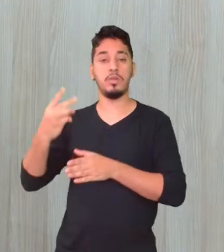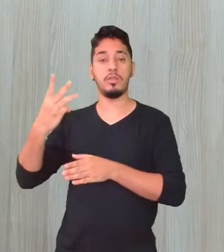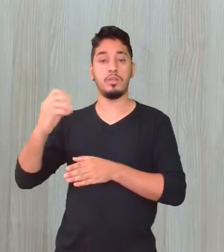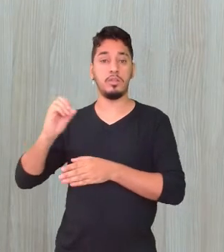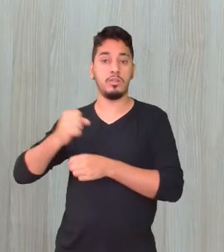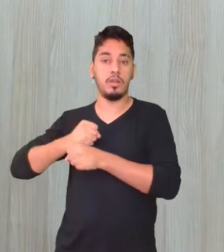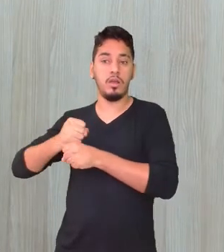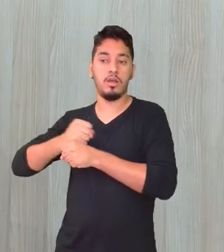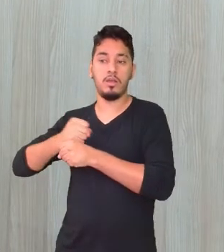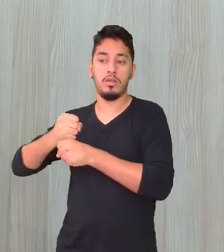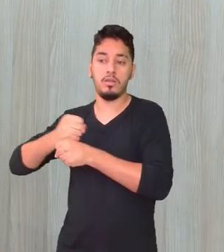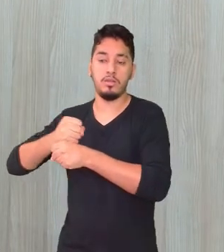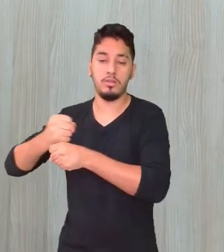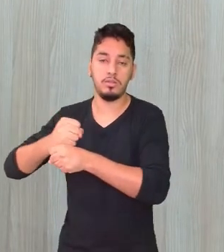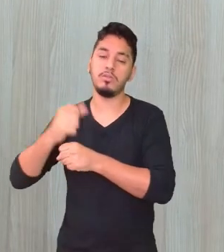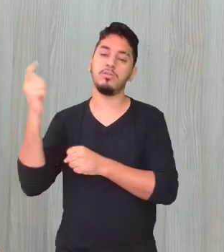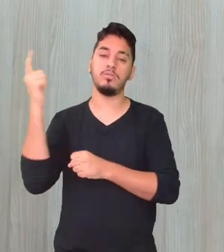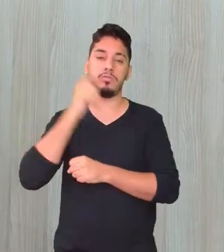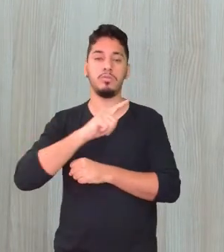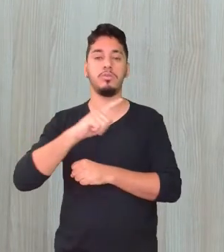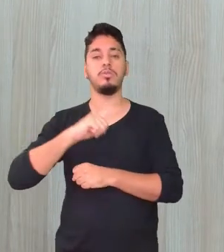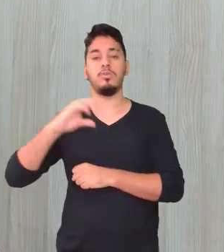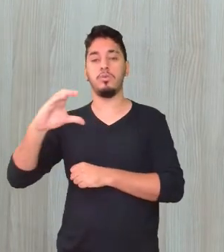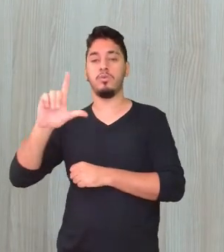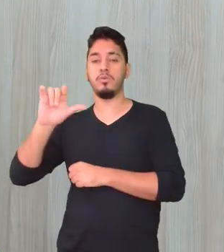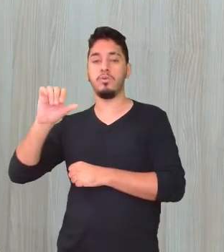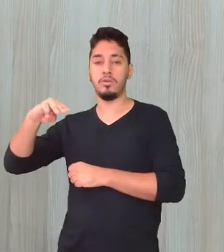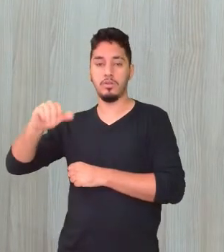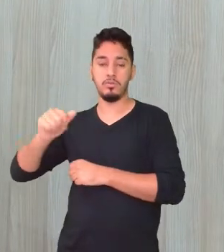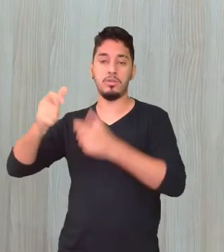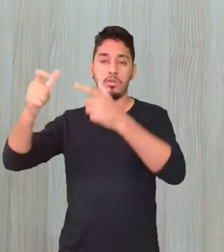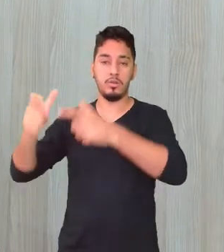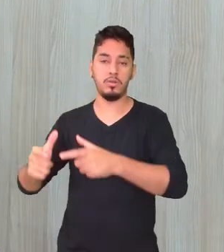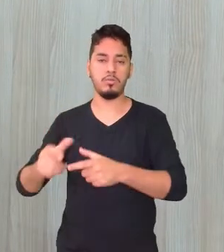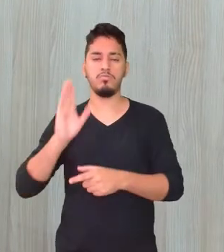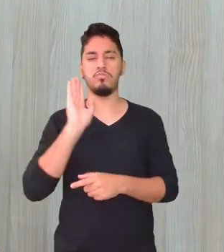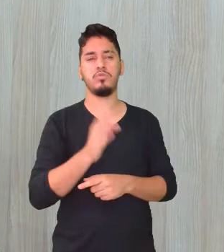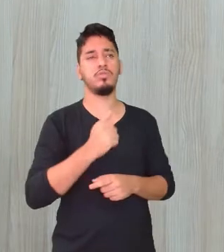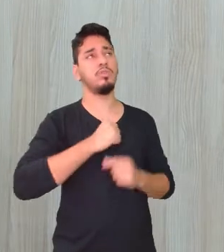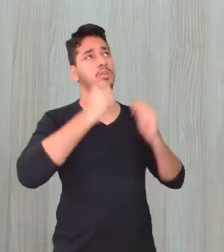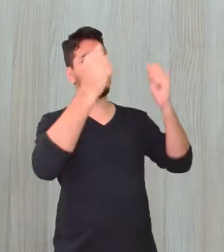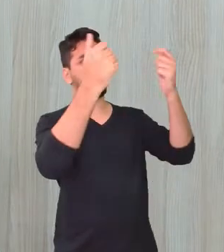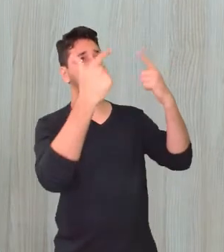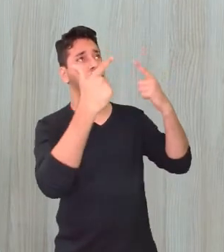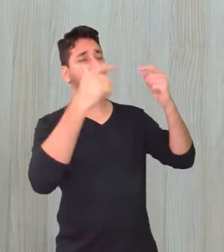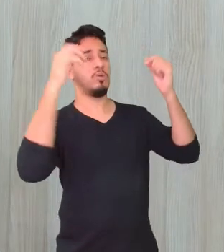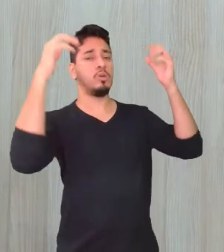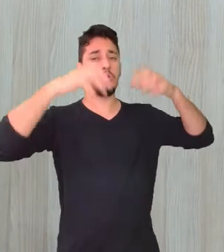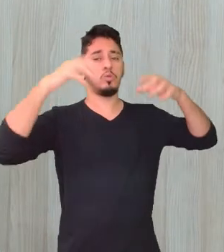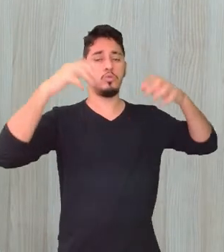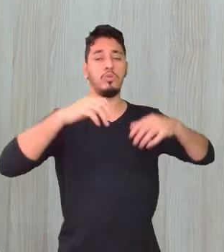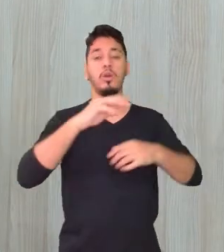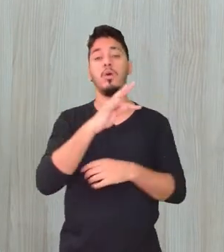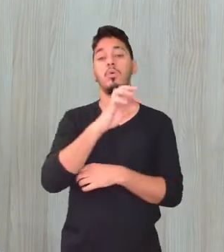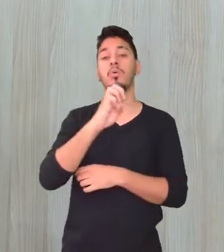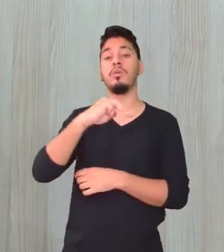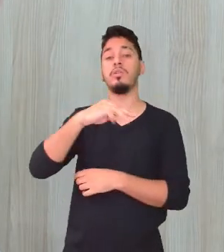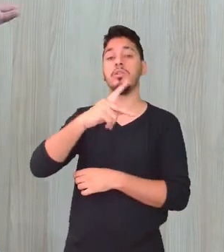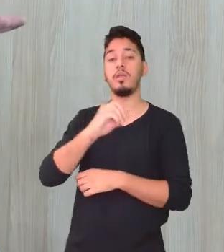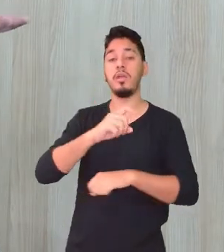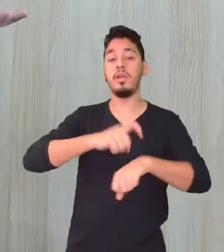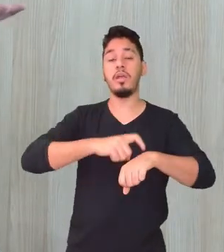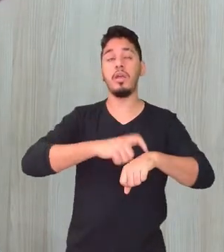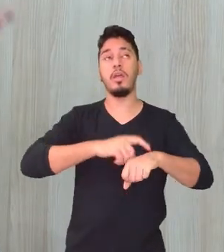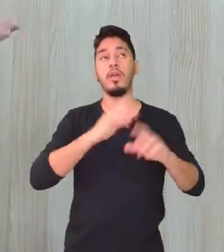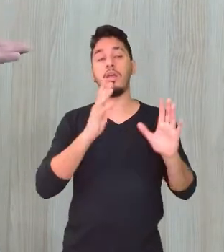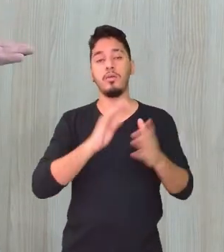anos. Olha aí. Aí a gente consegue estabelecer o clima daquele lugar. Já hoje, se está ensolarado, amanhã é chuvoso, é o tempo que está ensolarado, é o tempo que está chuvoso.